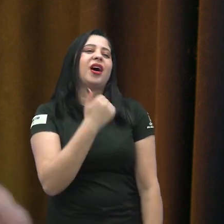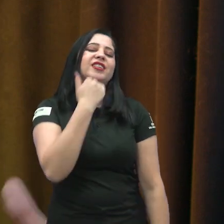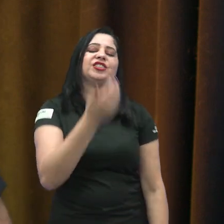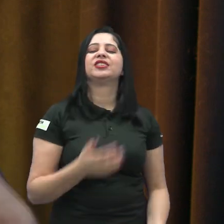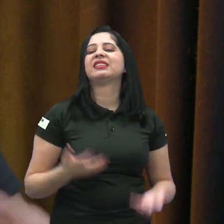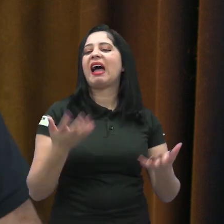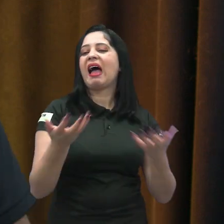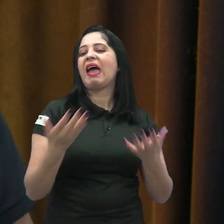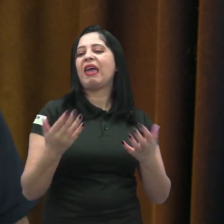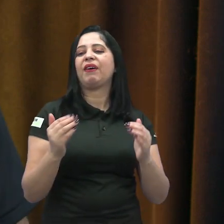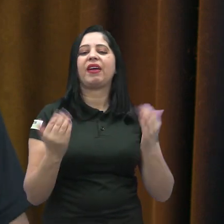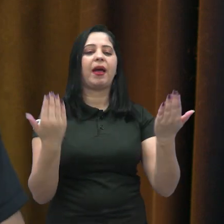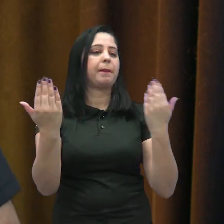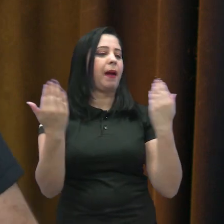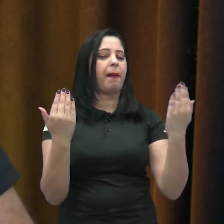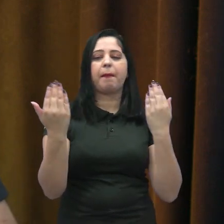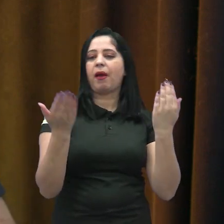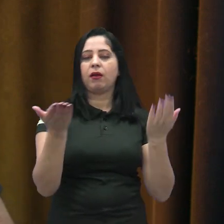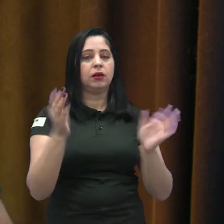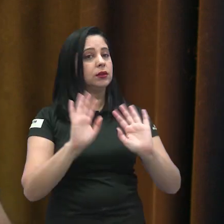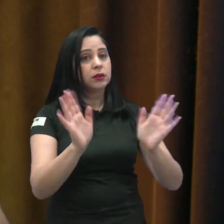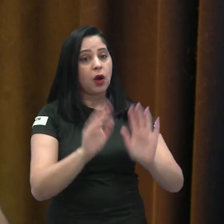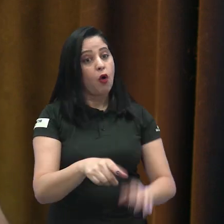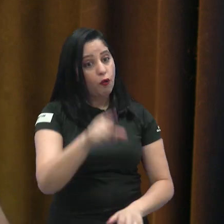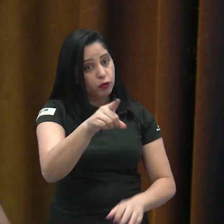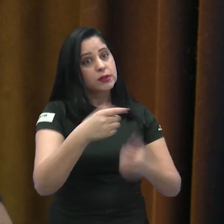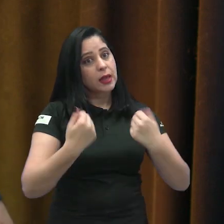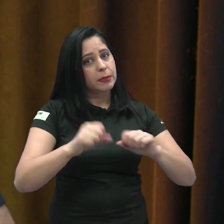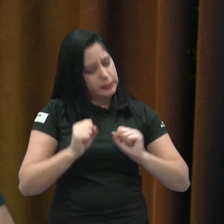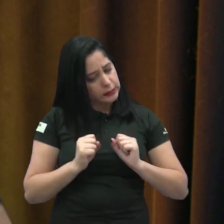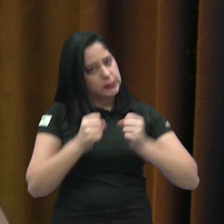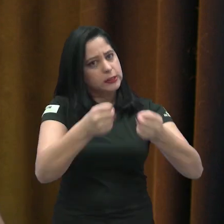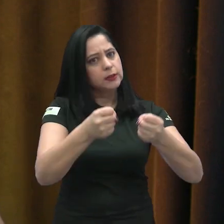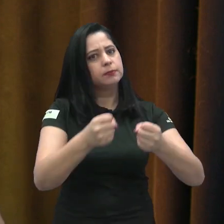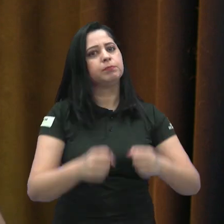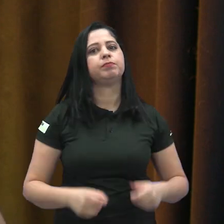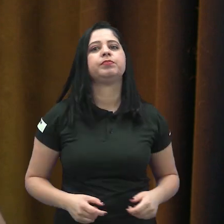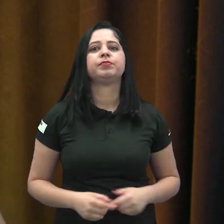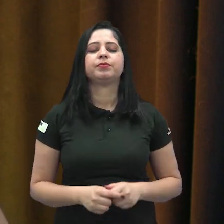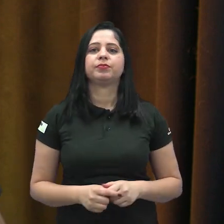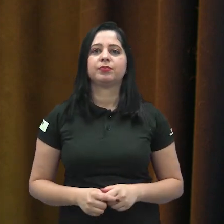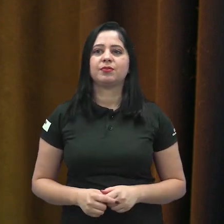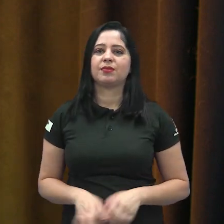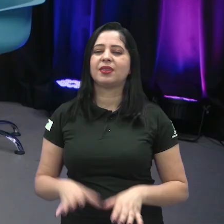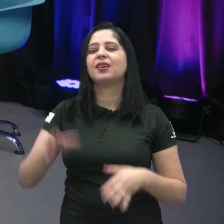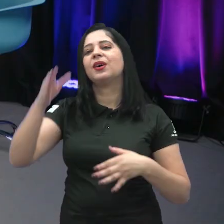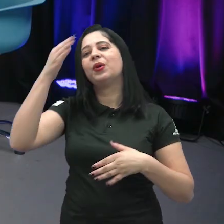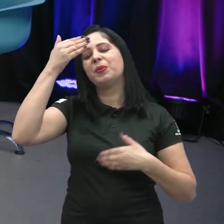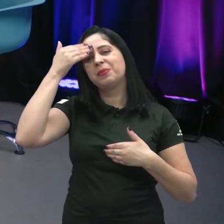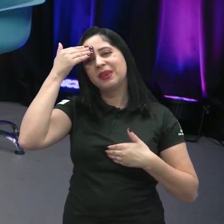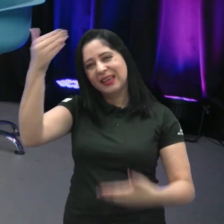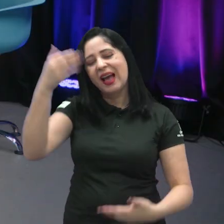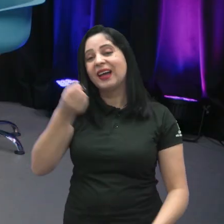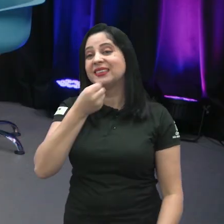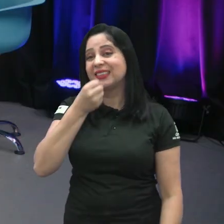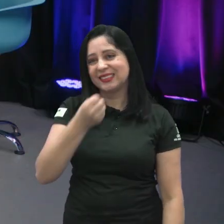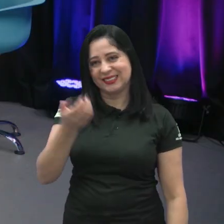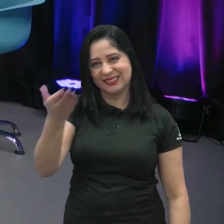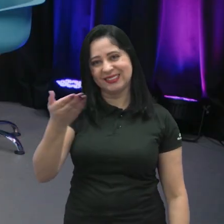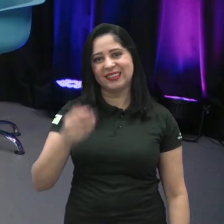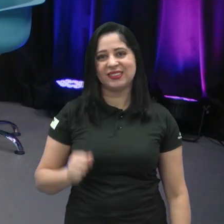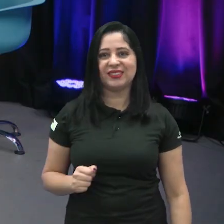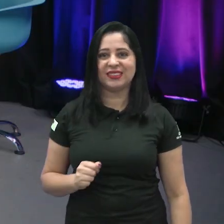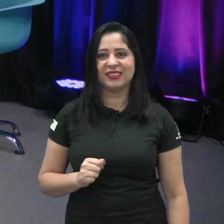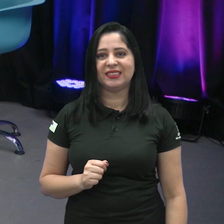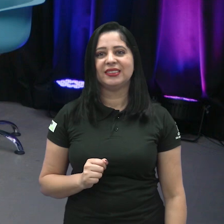limite. Não adianta você querer ser melhor que uma pessoa que talvez você não consiga, mas faça você o seu melhor. Isso ajuda. Professor, muito obrigada pela